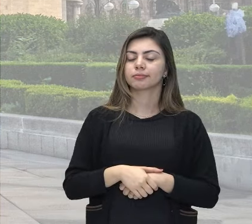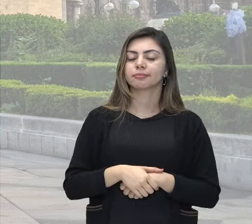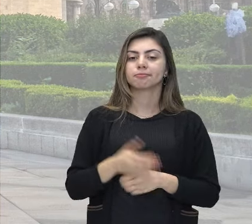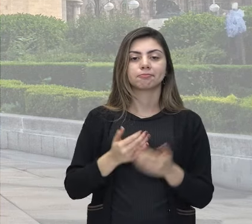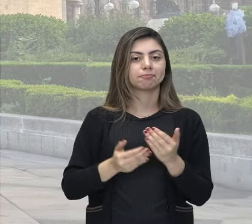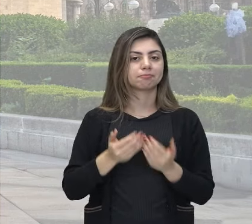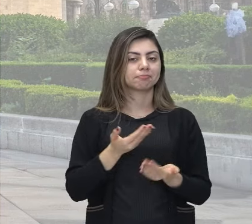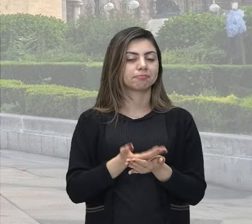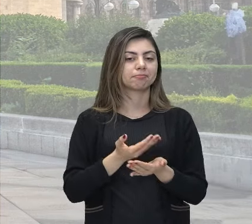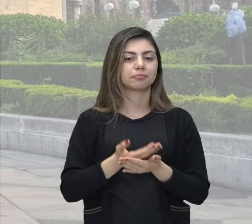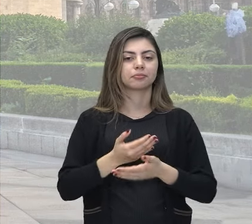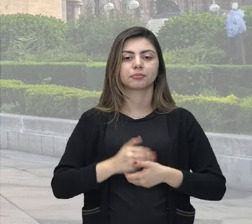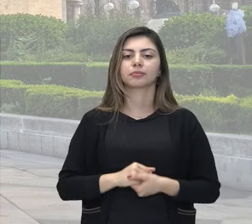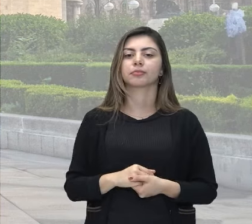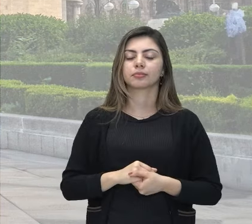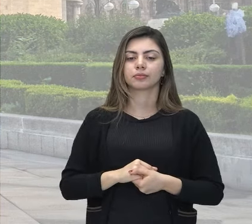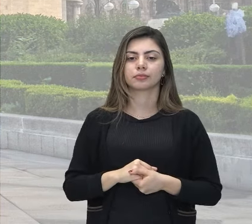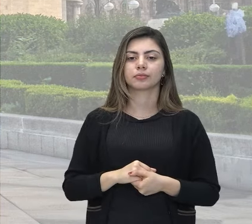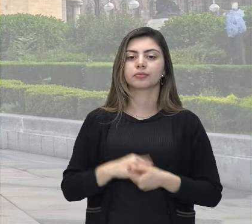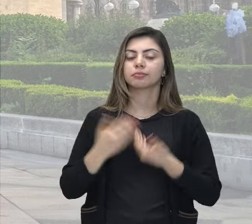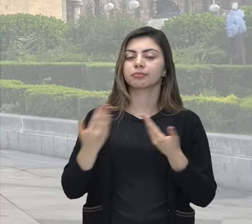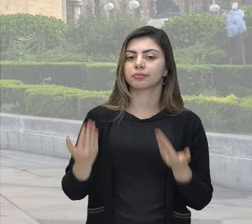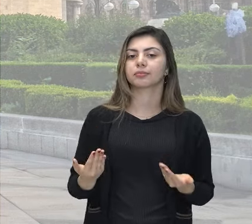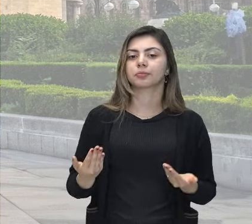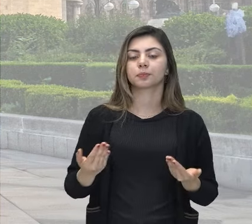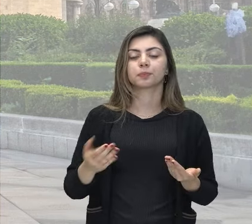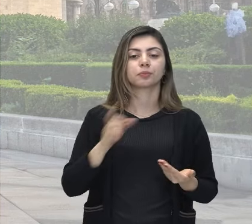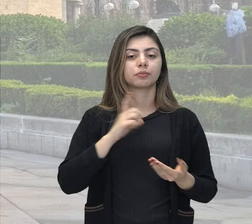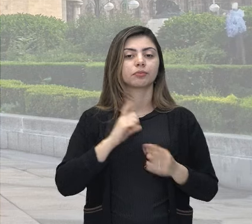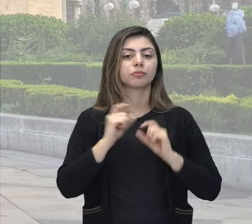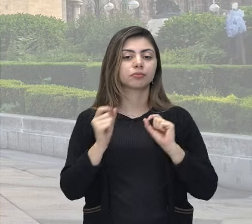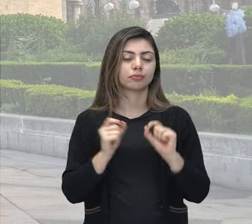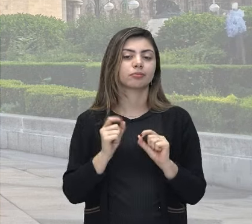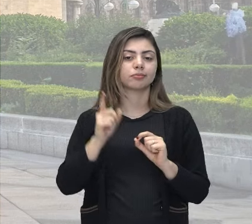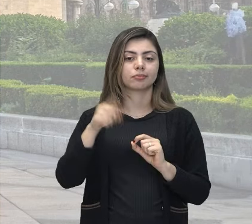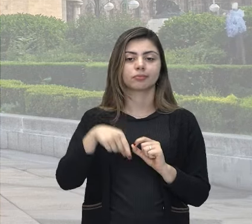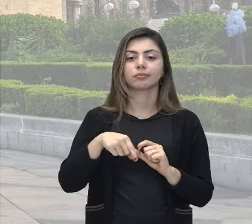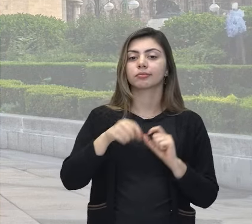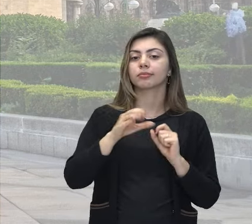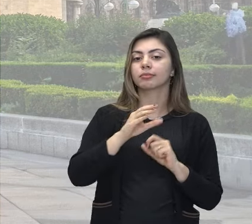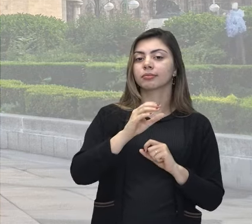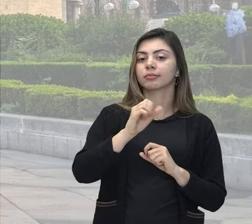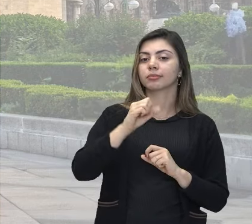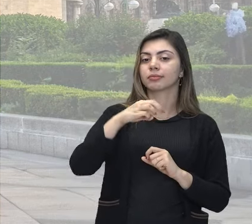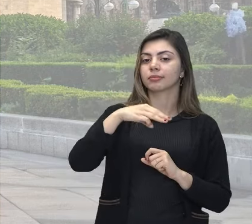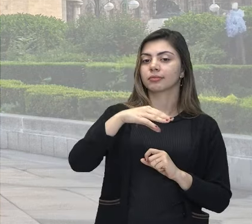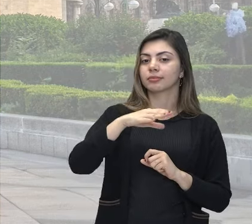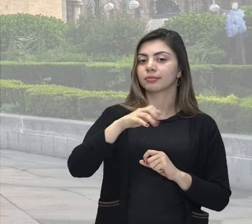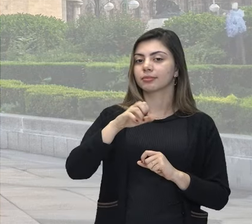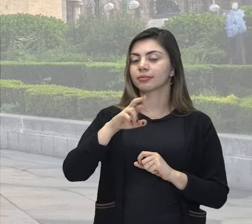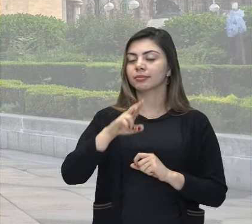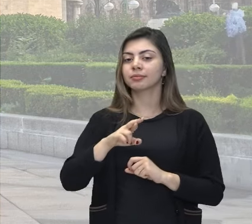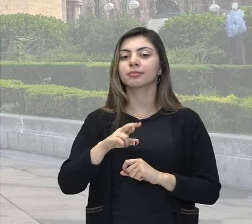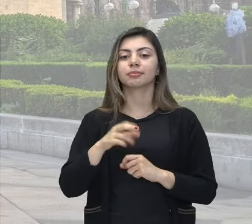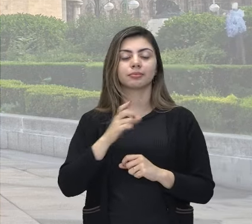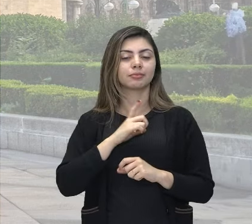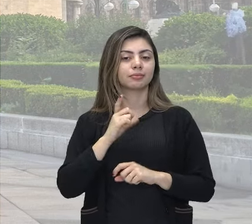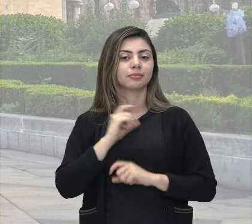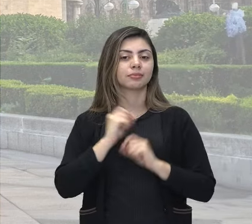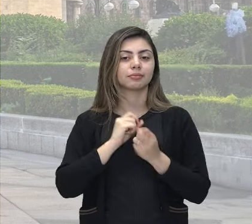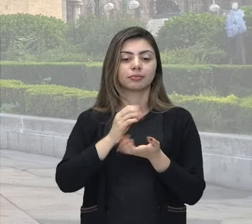gente, vai estar ali, né, entre o Trópico de Câncer, que acaba dividindo